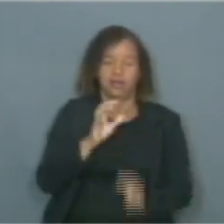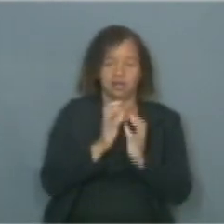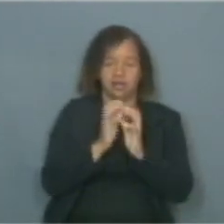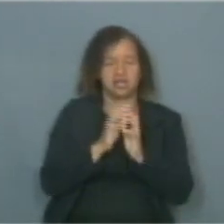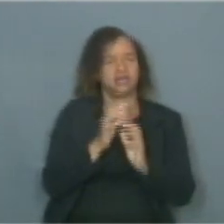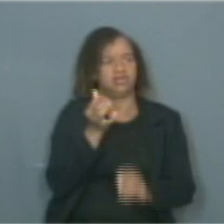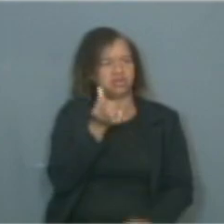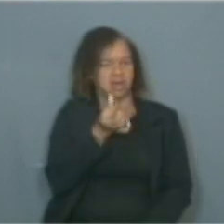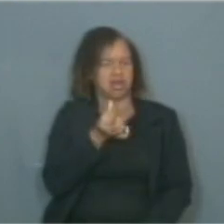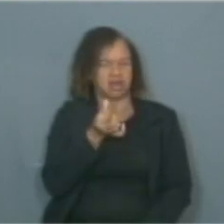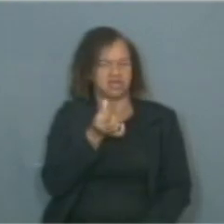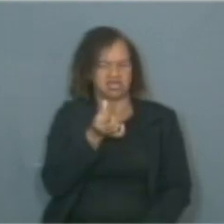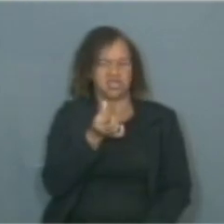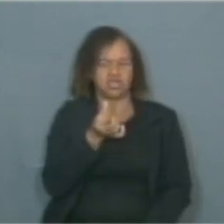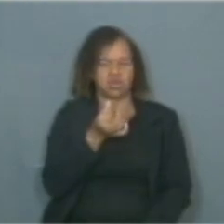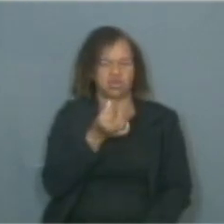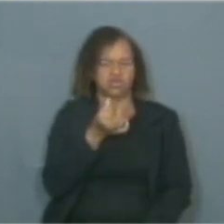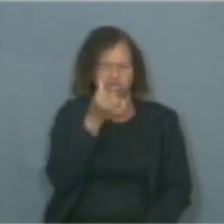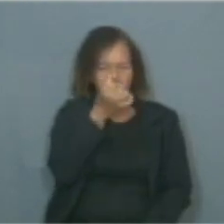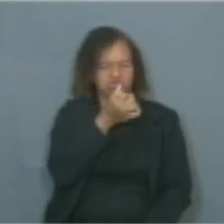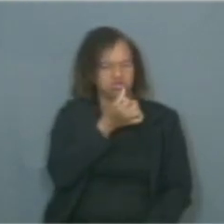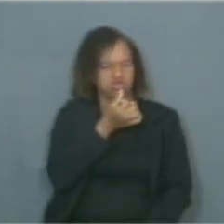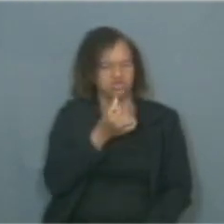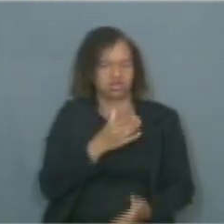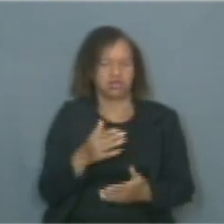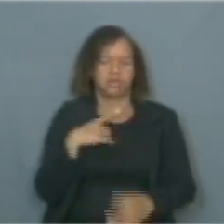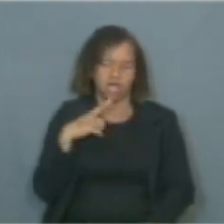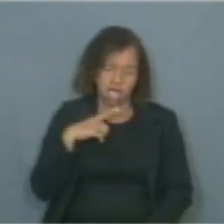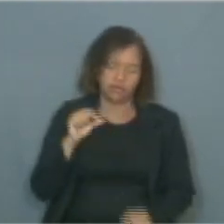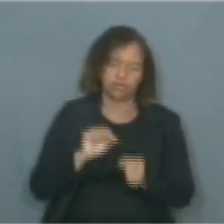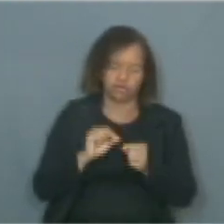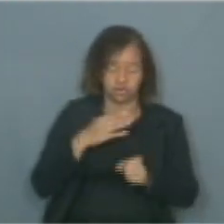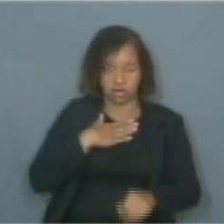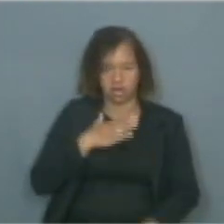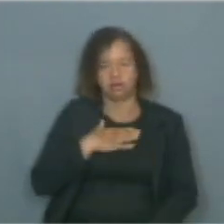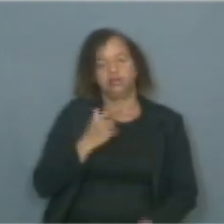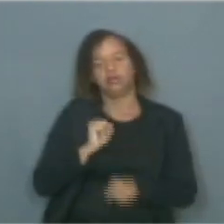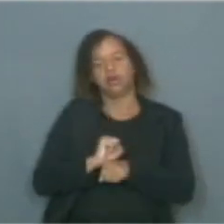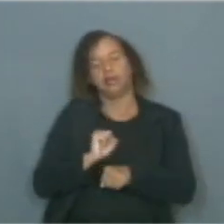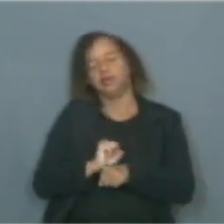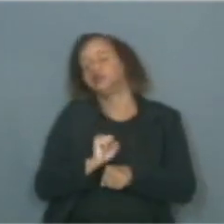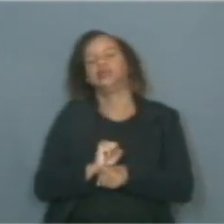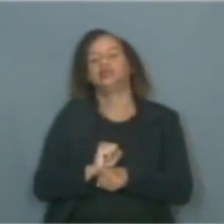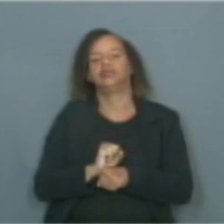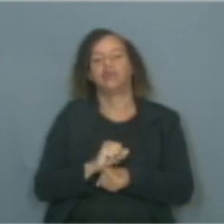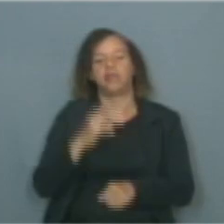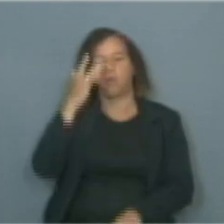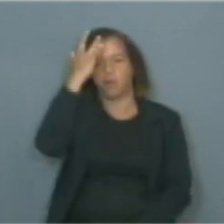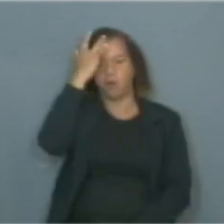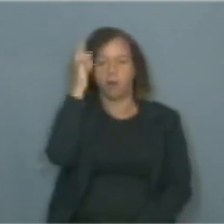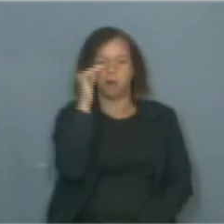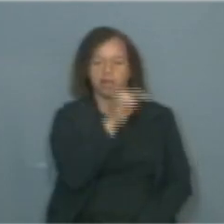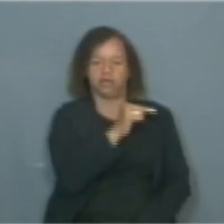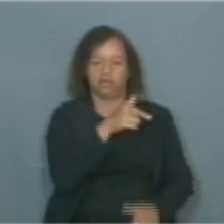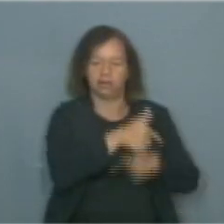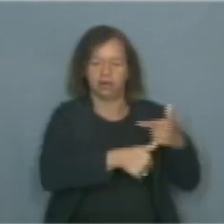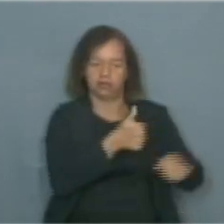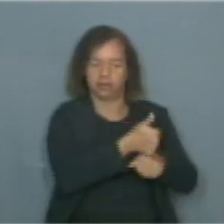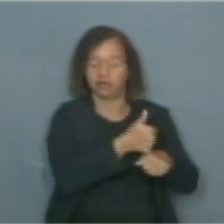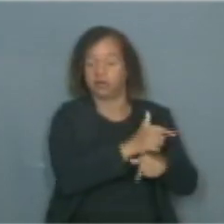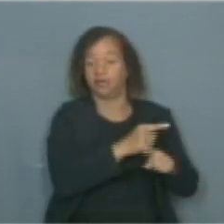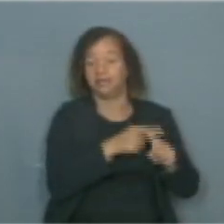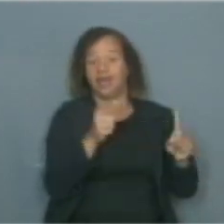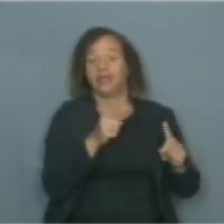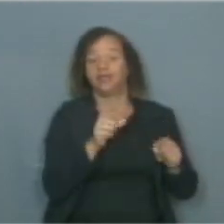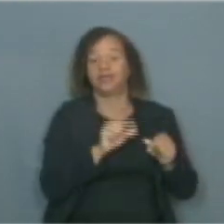por 6 horas, porque eu fiz esse roteiro, repito aqui, e fiquei ali. E não foi por culpa dos agentes, repito,